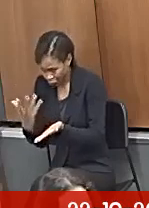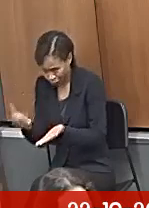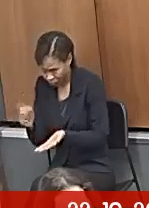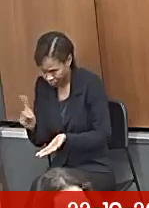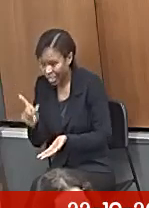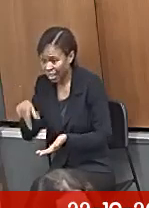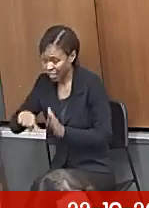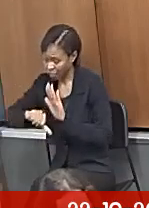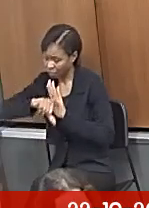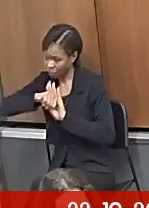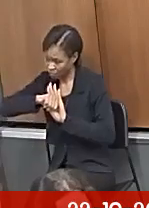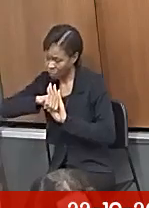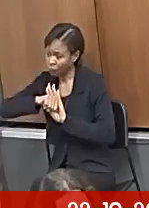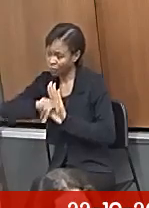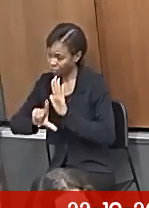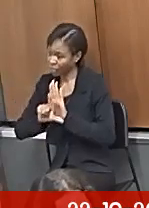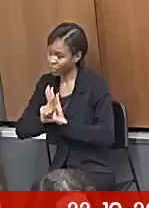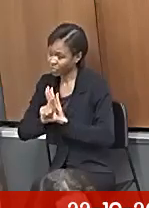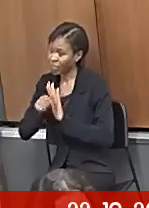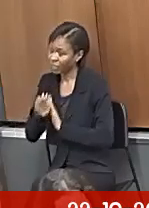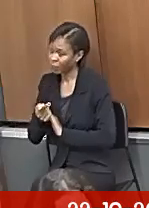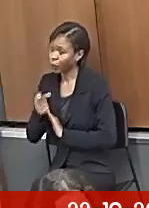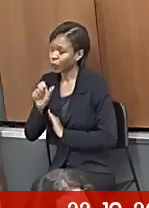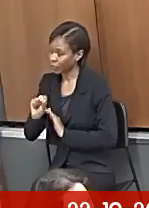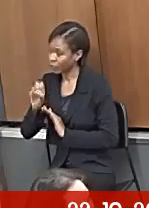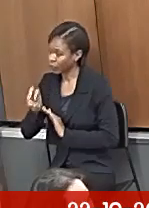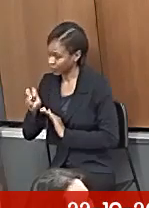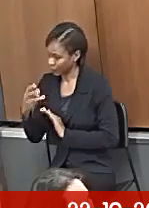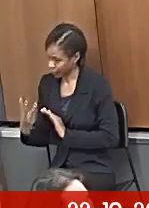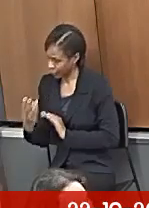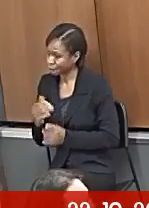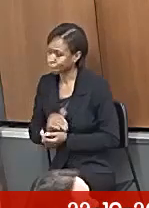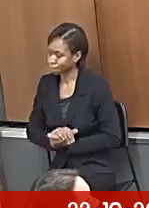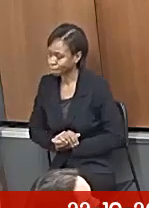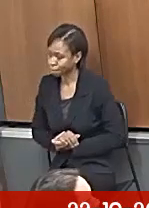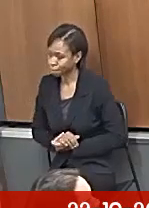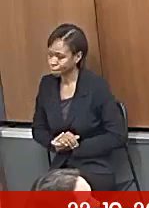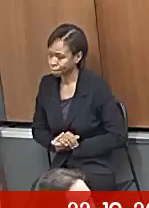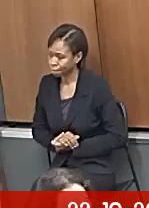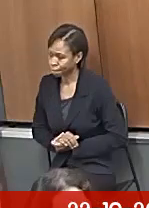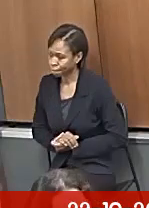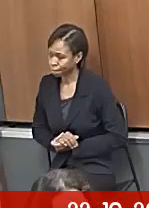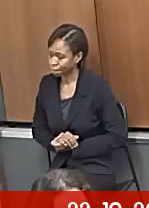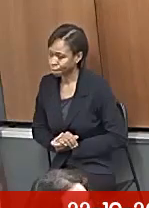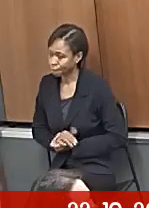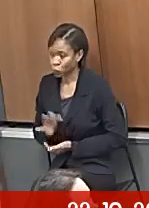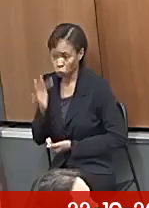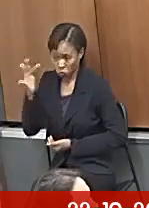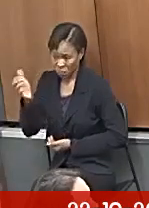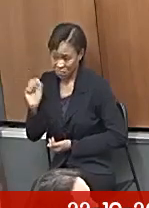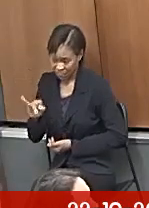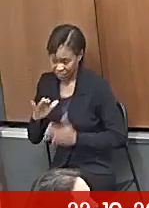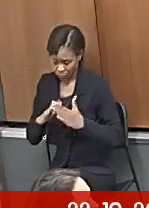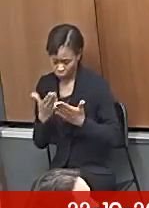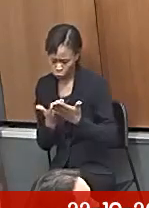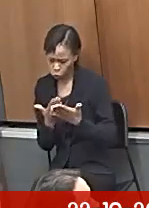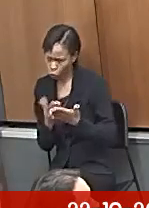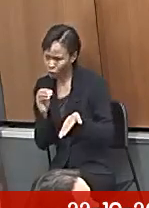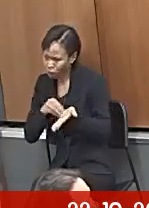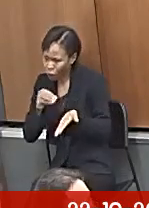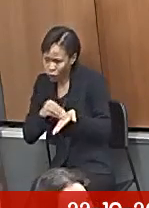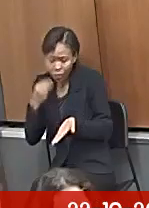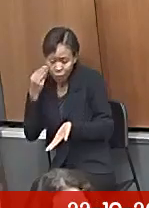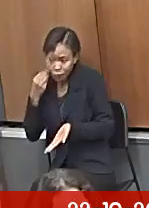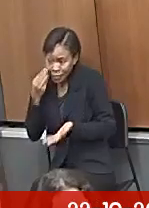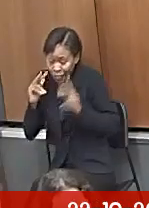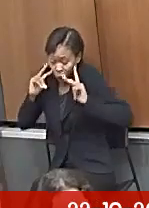artigo 98 da Lei 7.853. No longo prazo, se a escola não for um lugar de ampla experiência com a diversidade